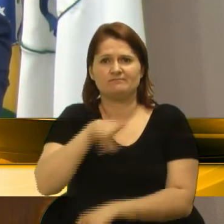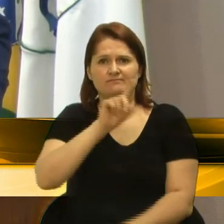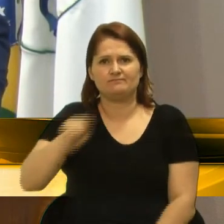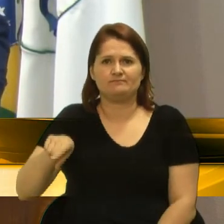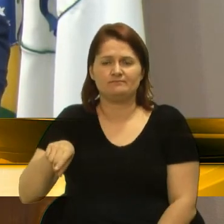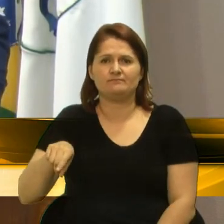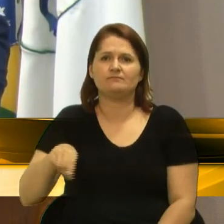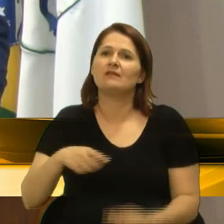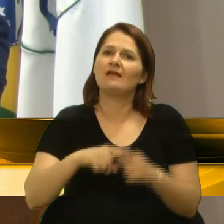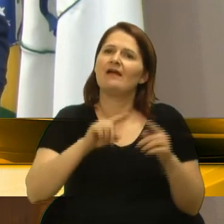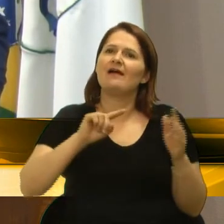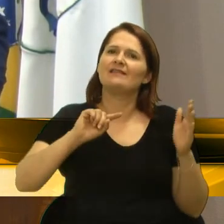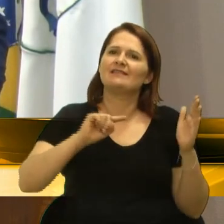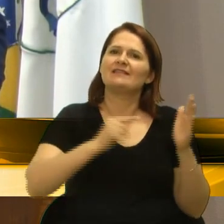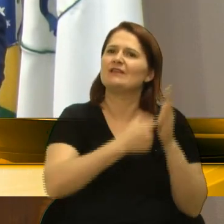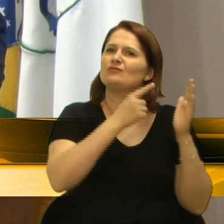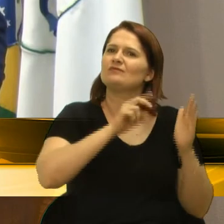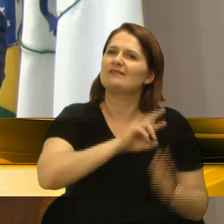pela organização.